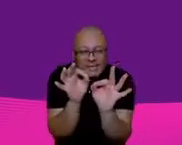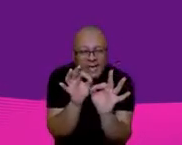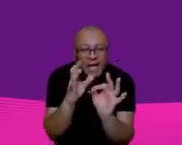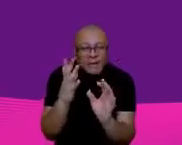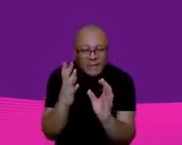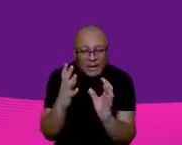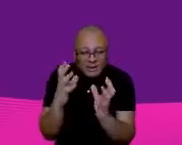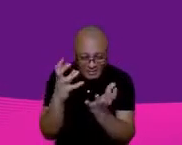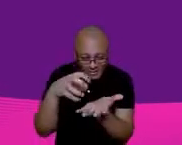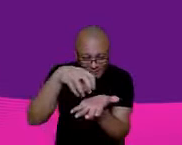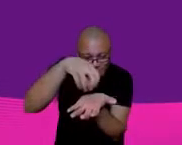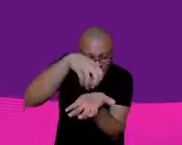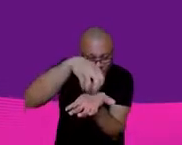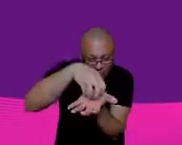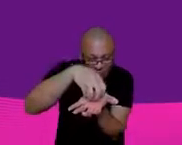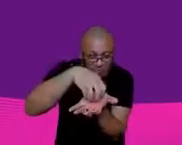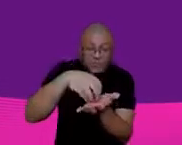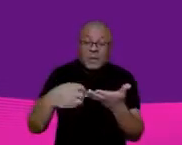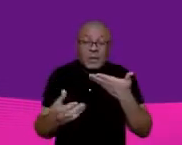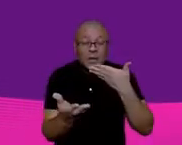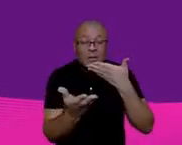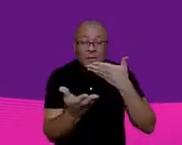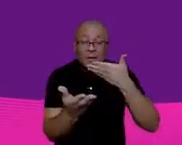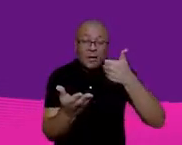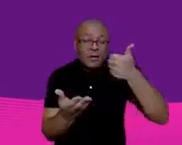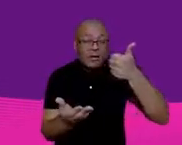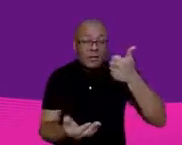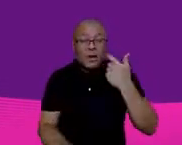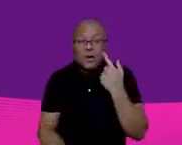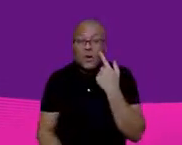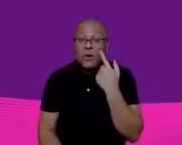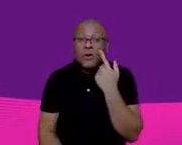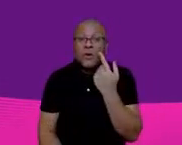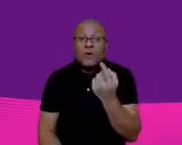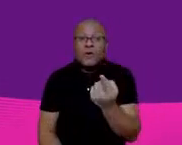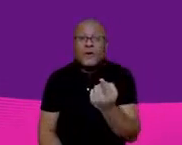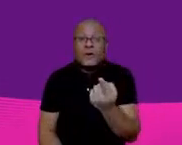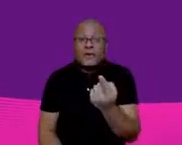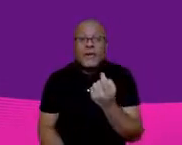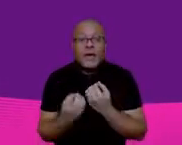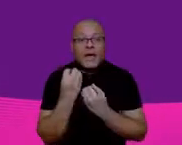E essa é a melhor parte. Vejam as informações.